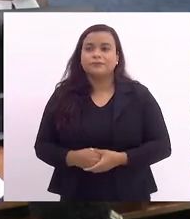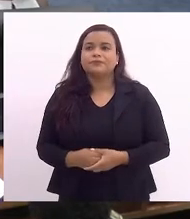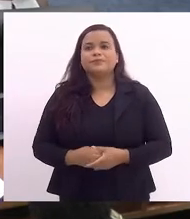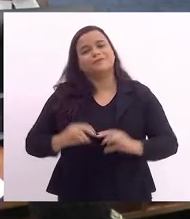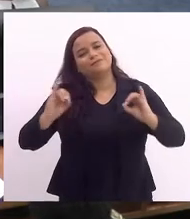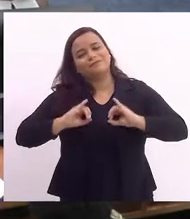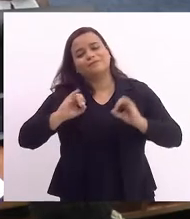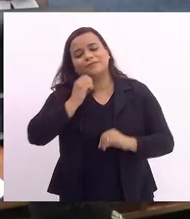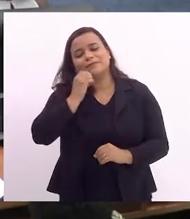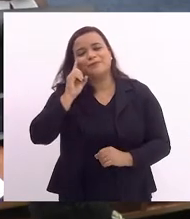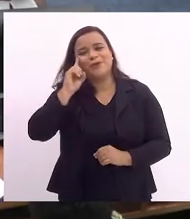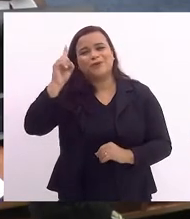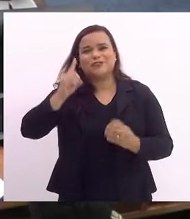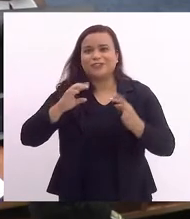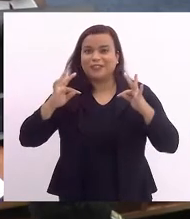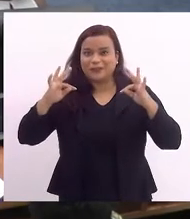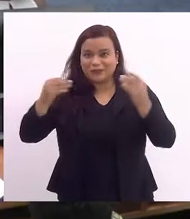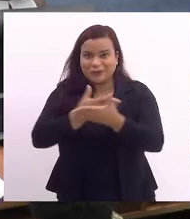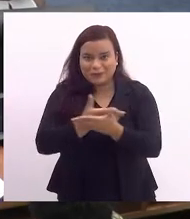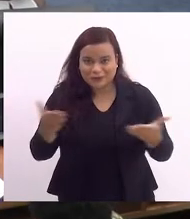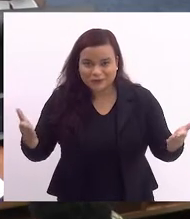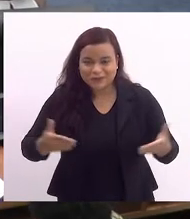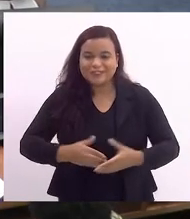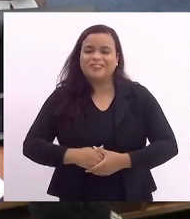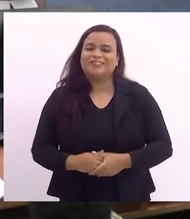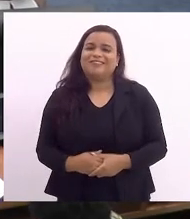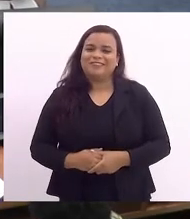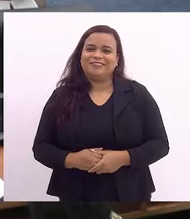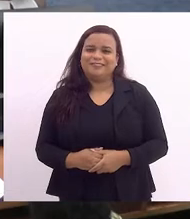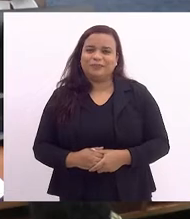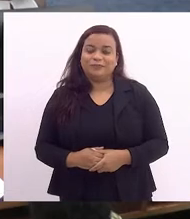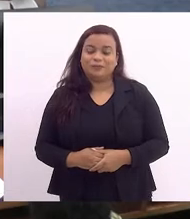Bom dia a todas, todos e todes.